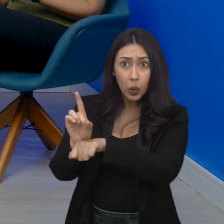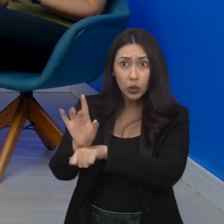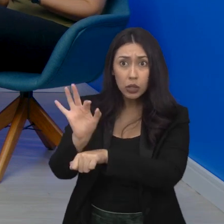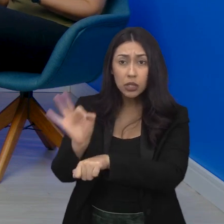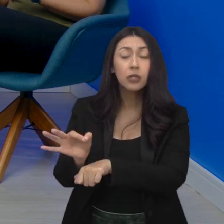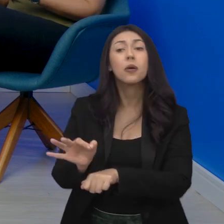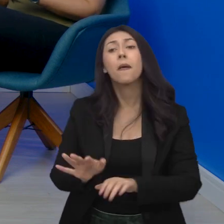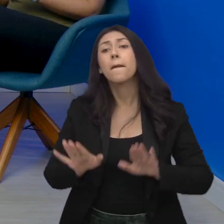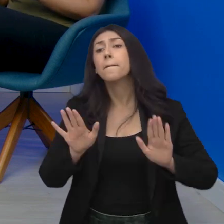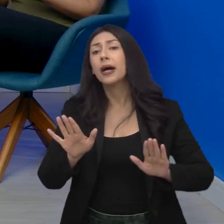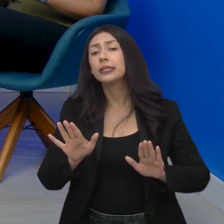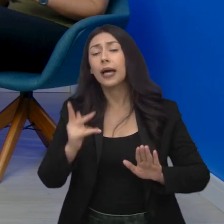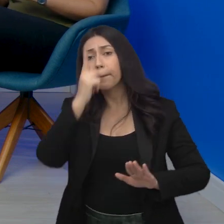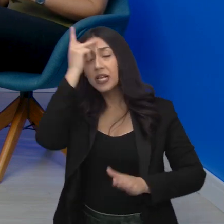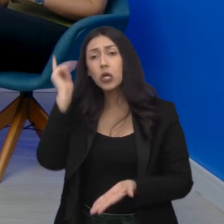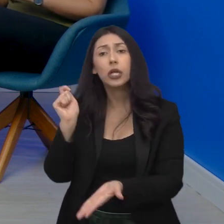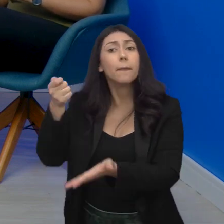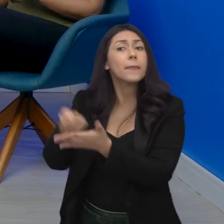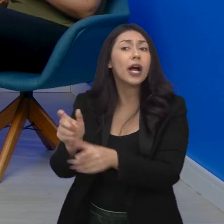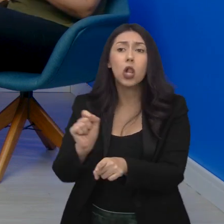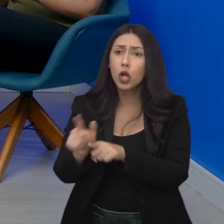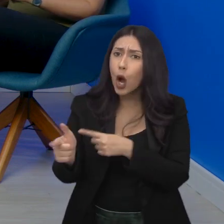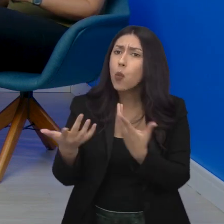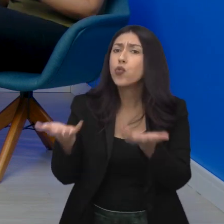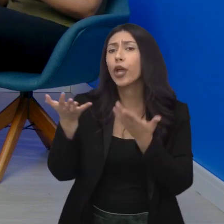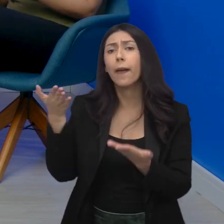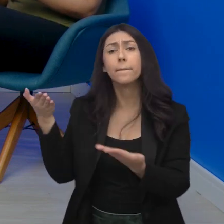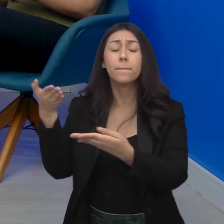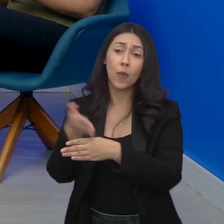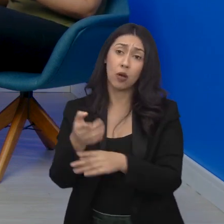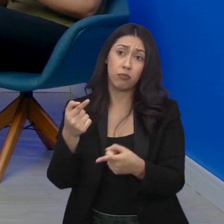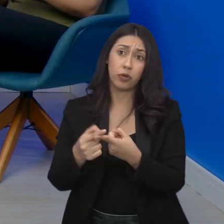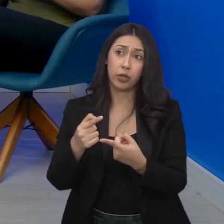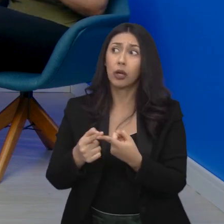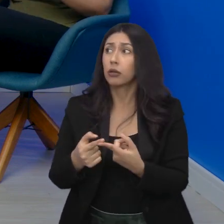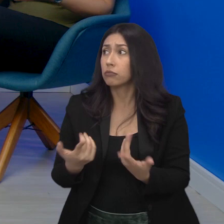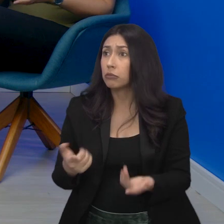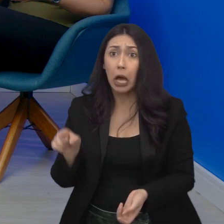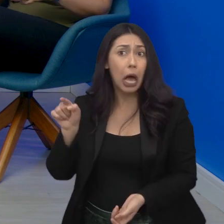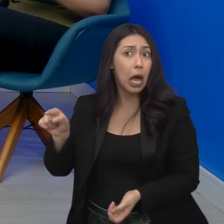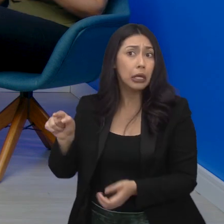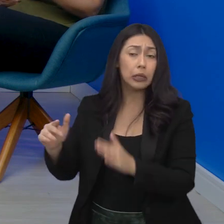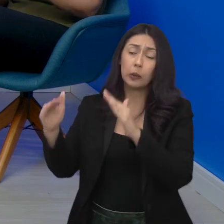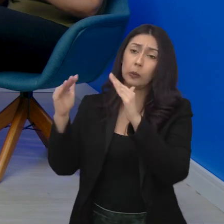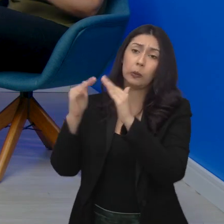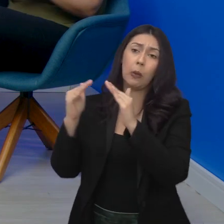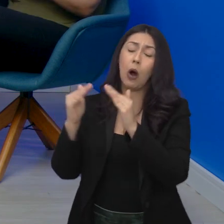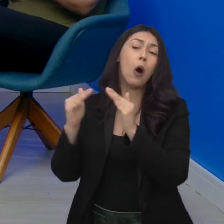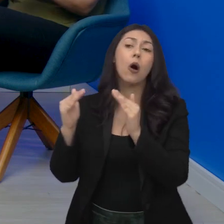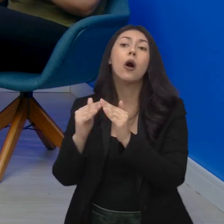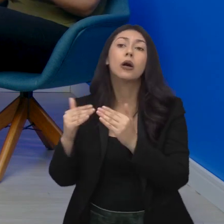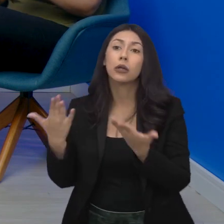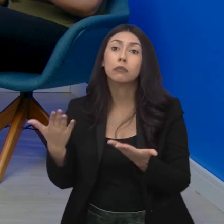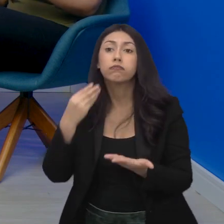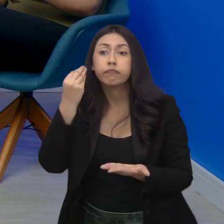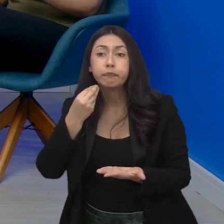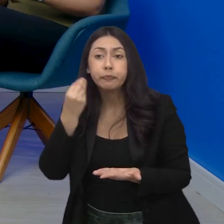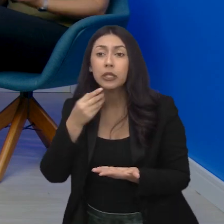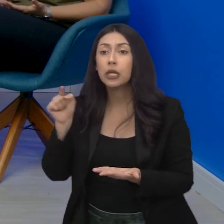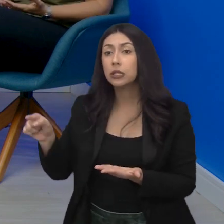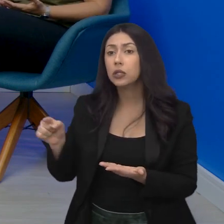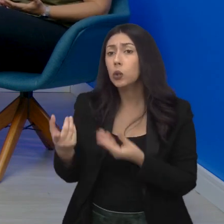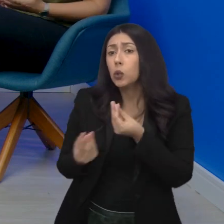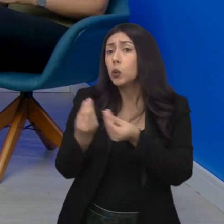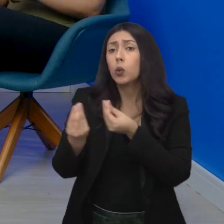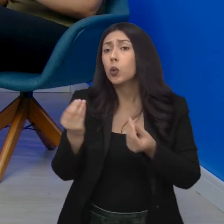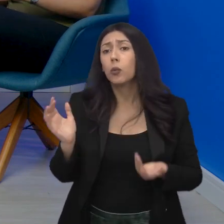o proprietário, né? Mas e se o inquilino for uma pessoa que quer participar? Porque no final das contas, quem mora, quem tem acesso àquele